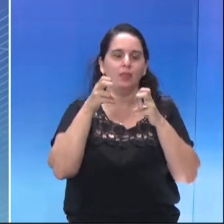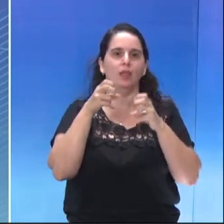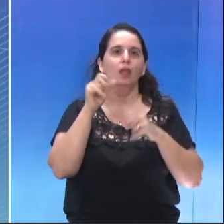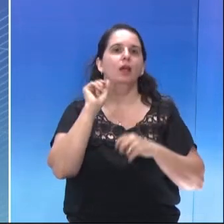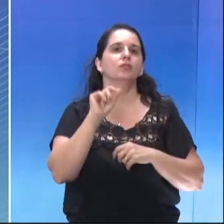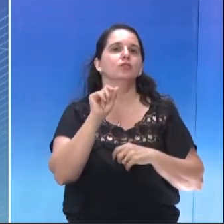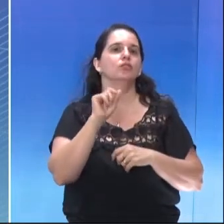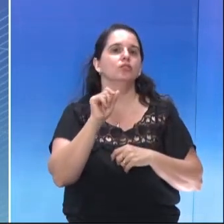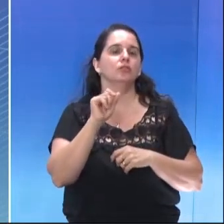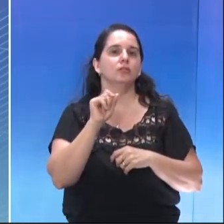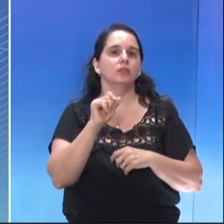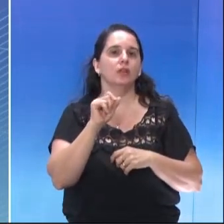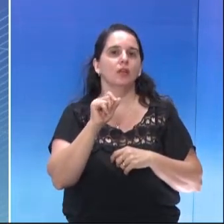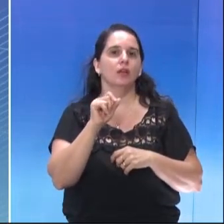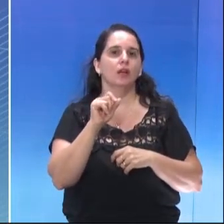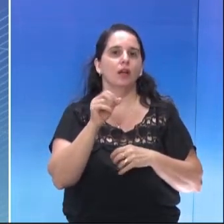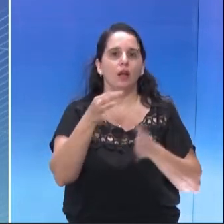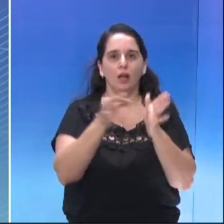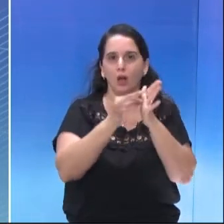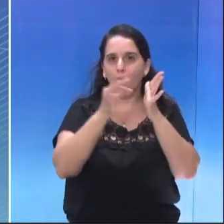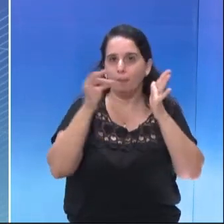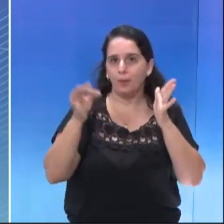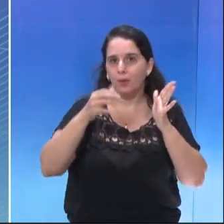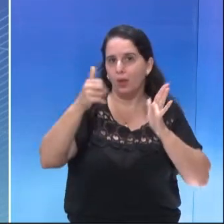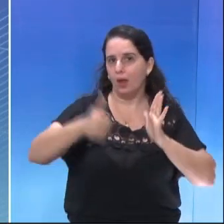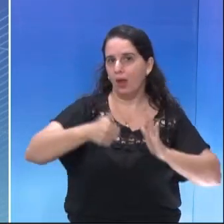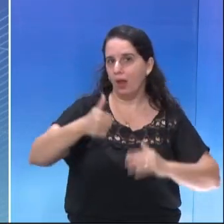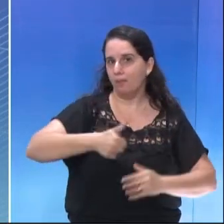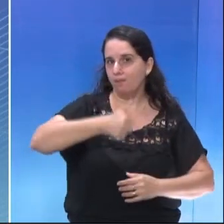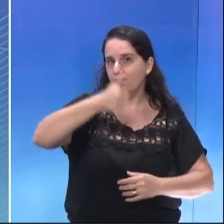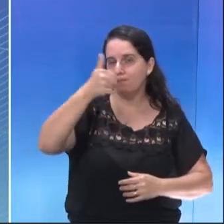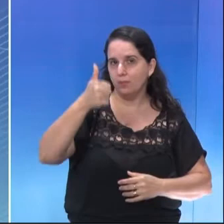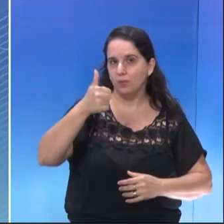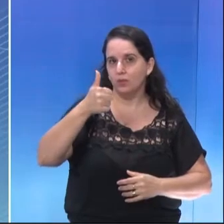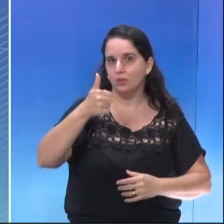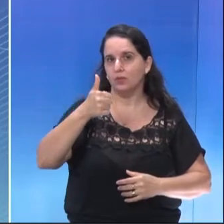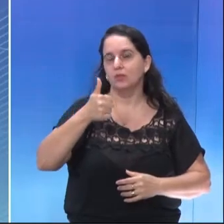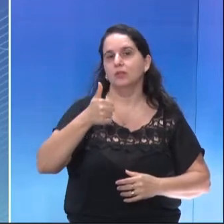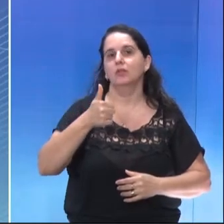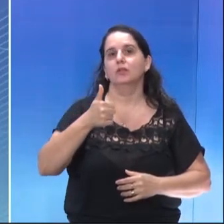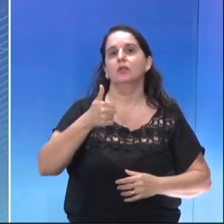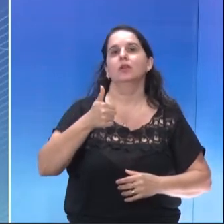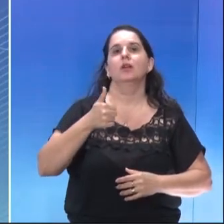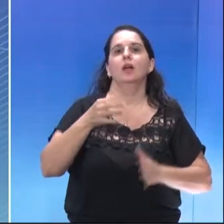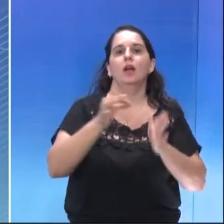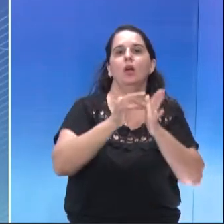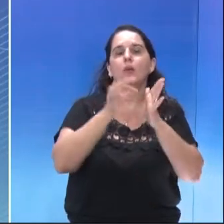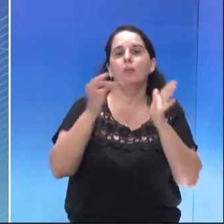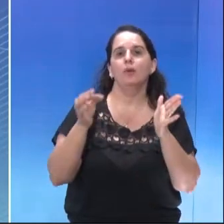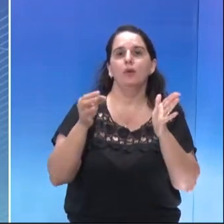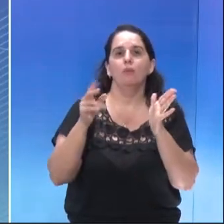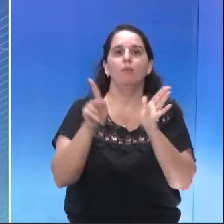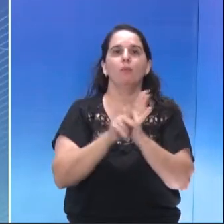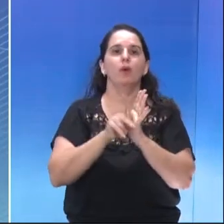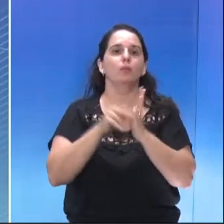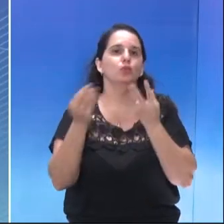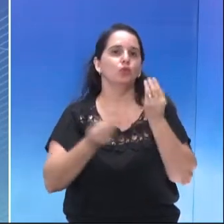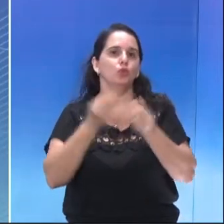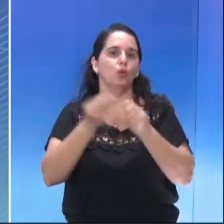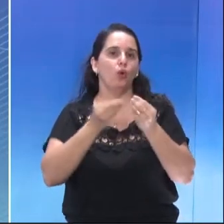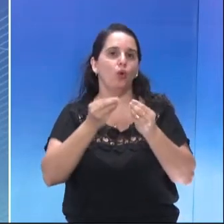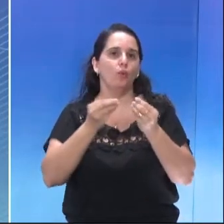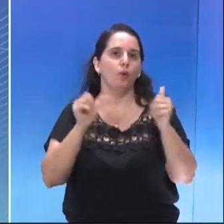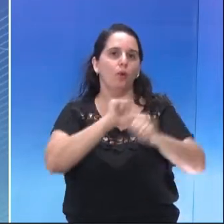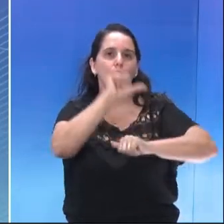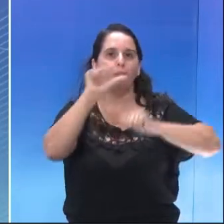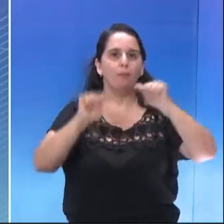visão de que a melhoria, a intervenção é exatamente a sugestão para a melhoria. Então a